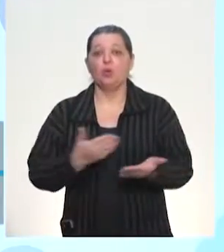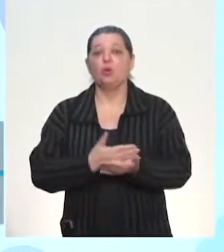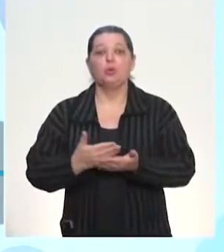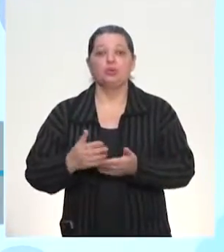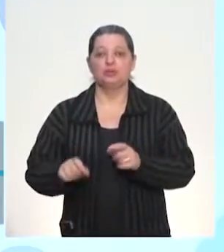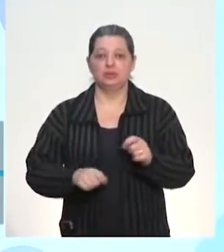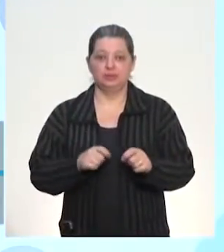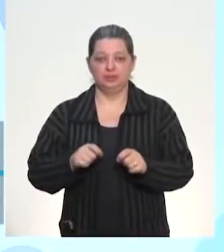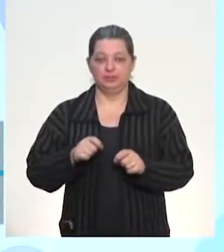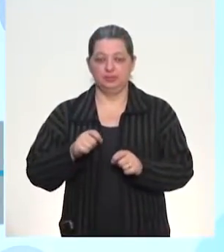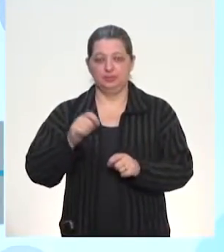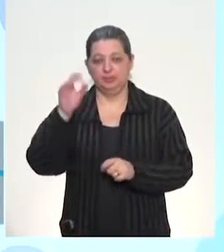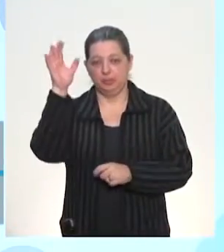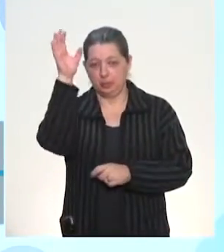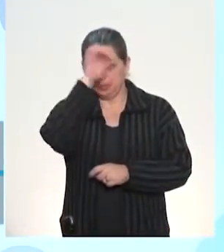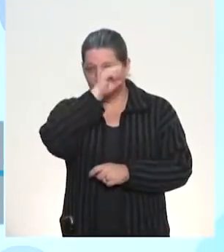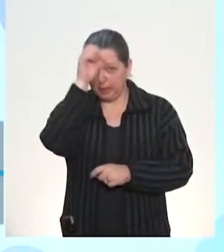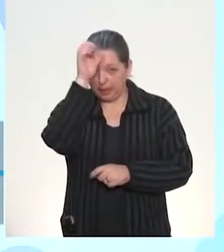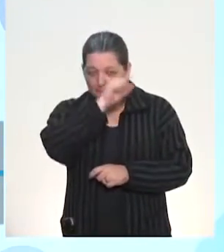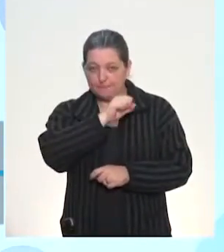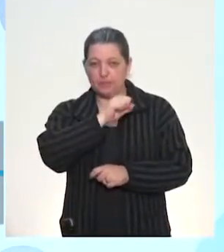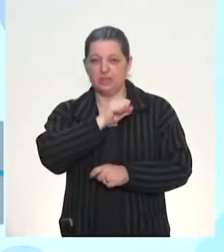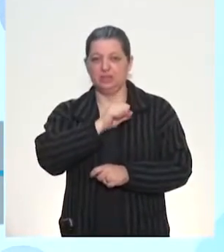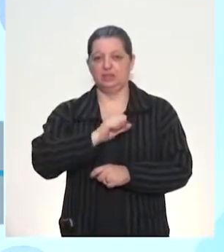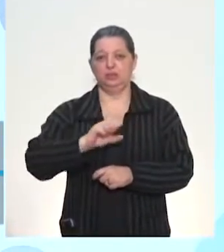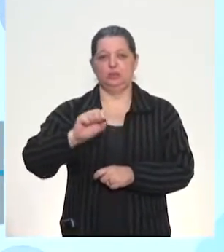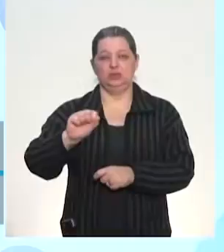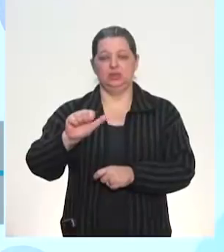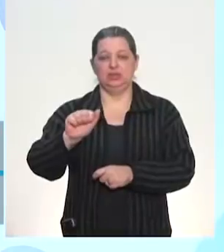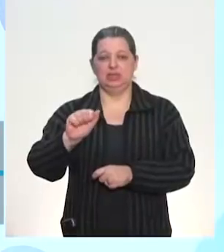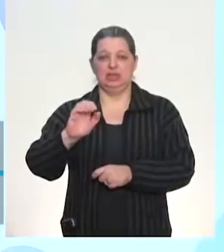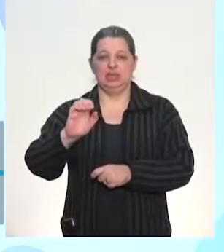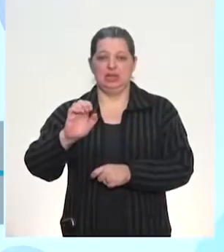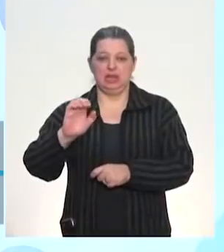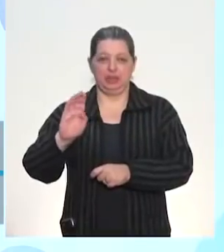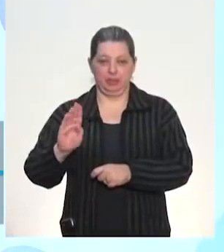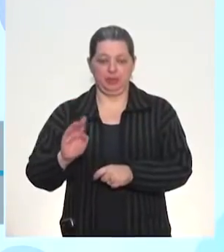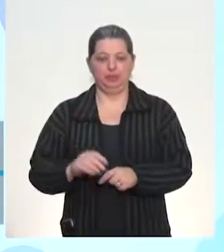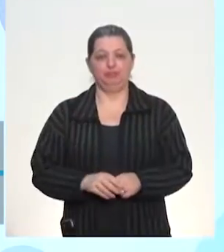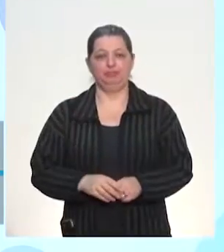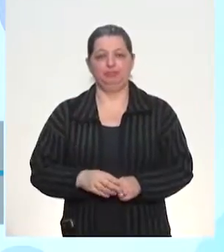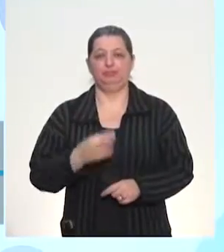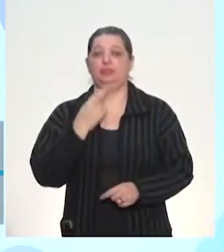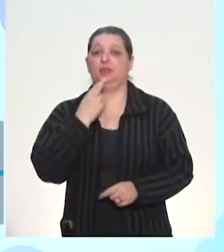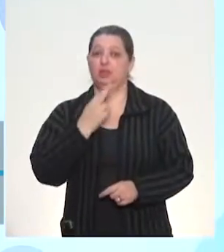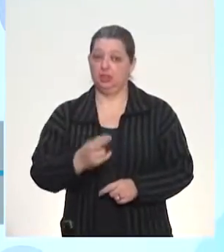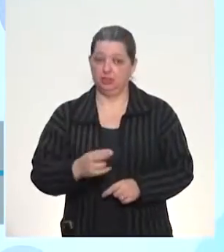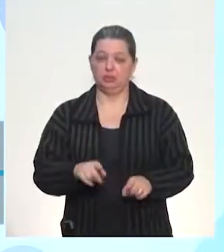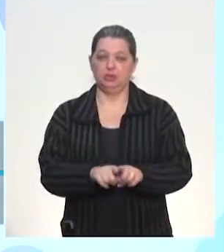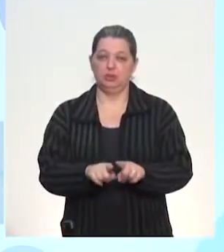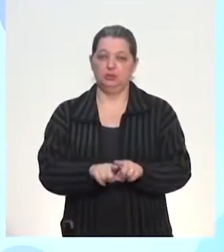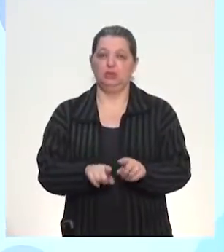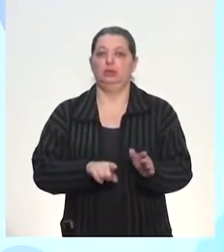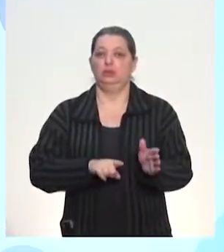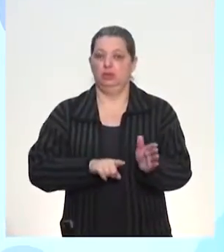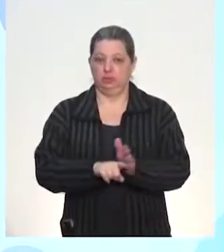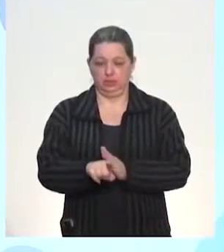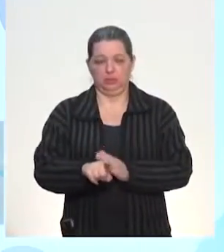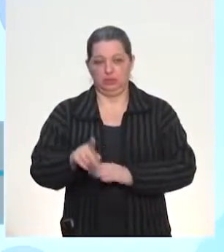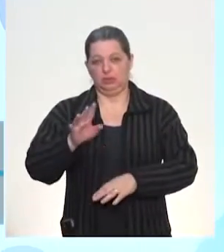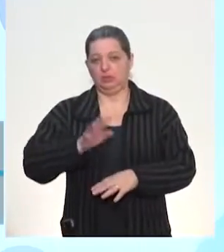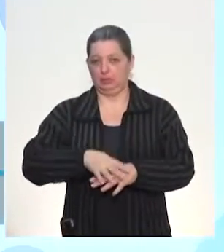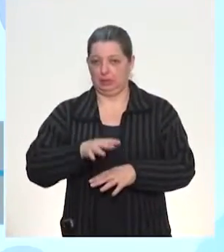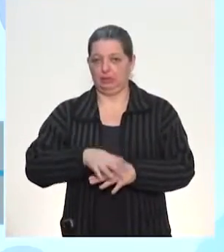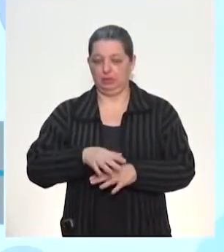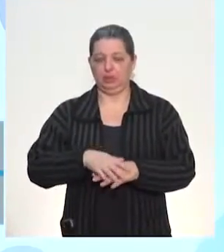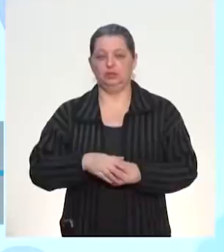um Aprendendo com o Saeb e faremos a correção da questão 4 de matemática. E